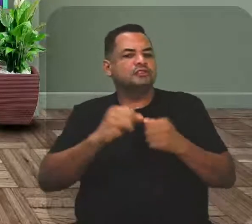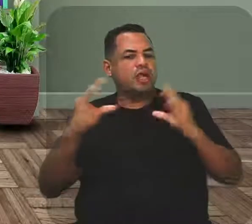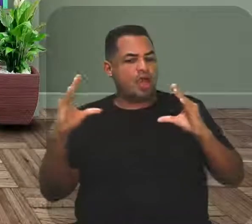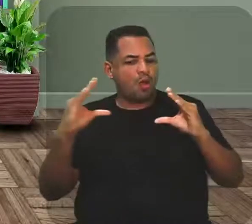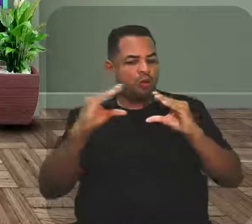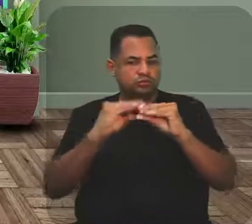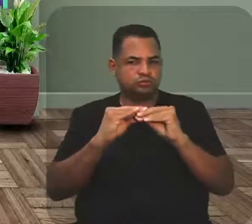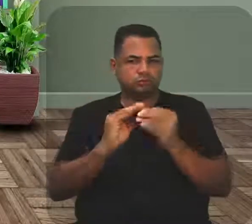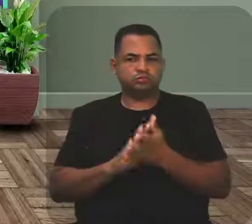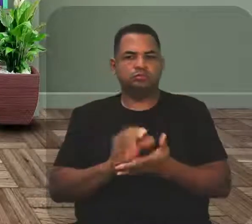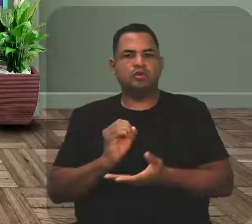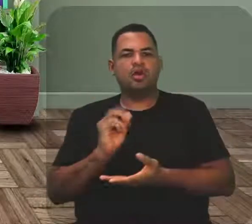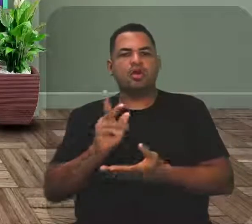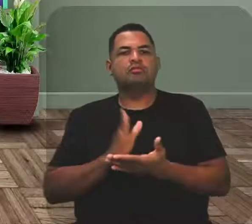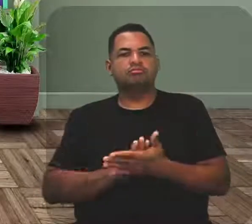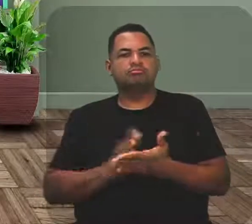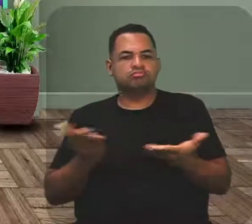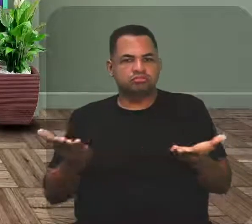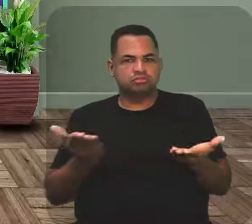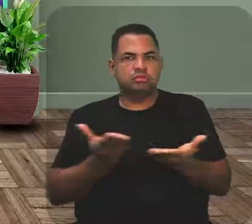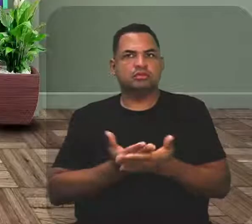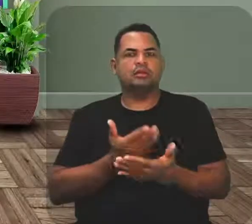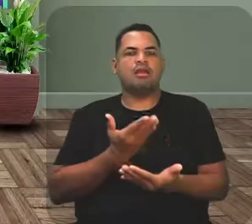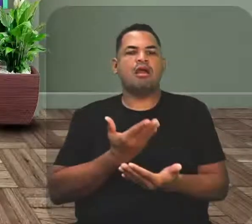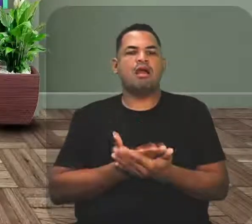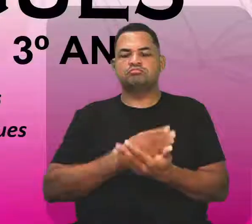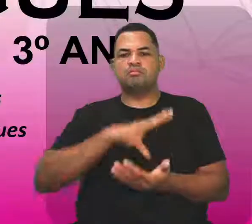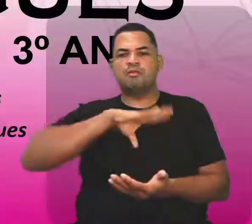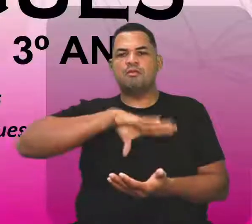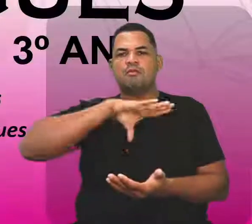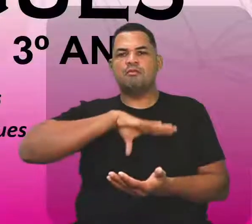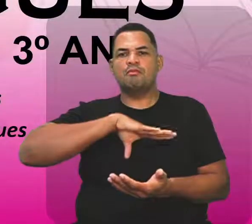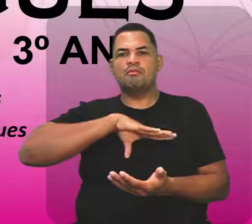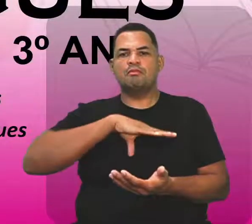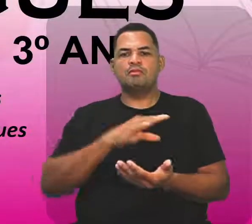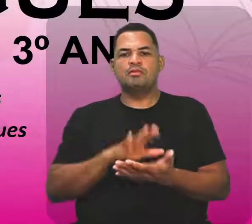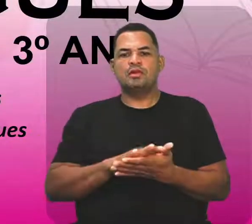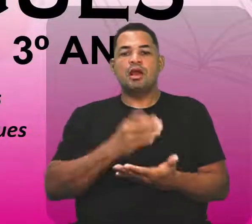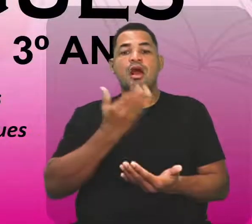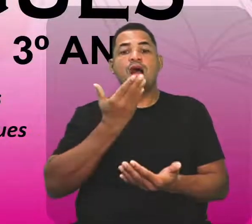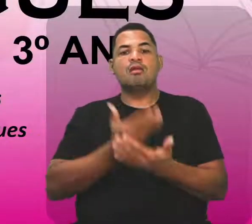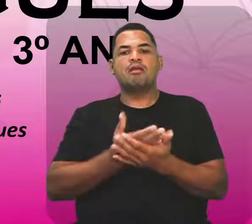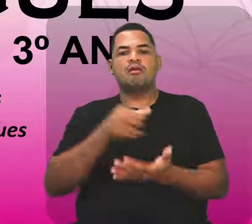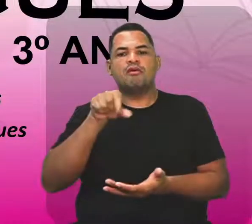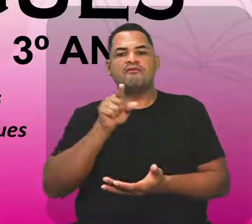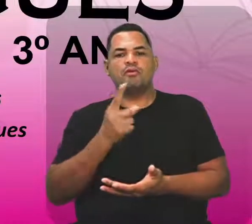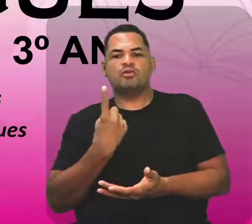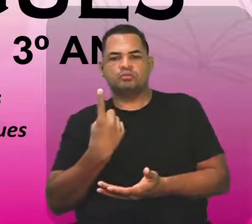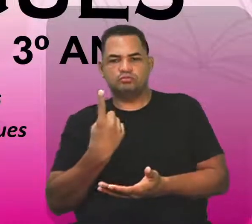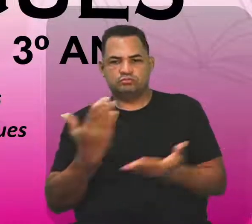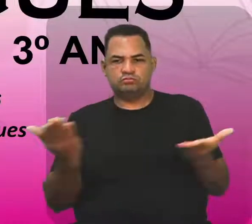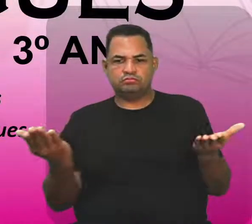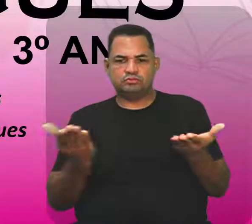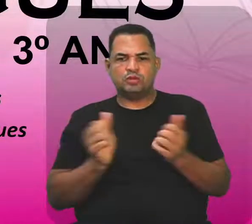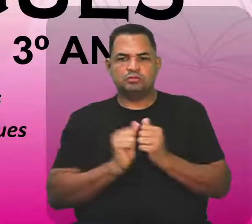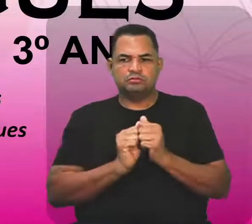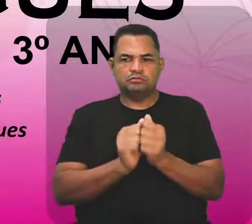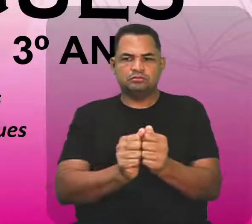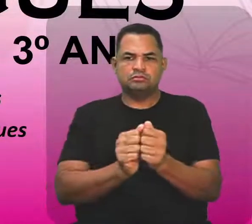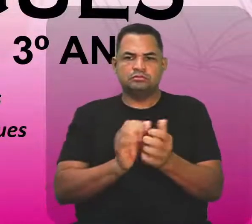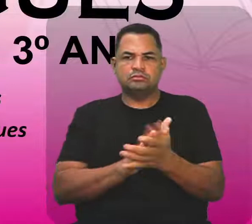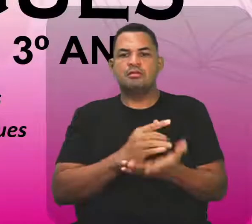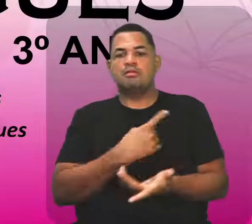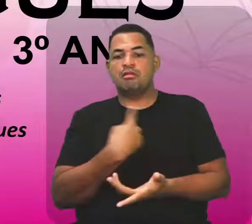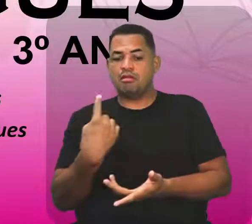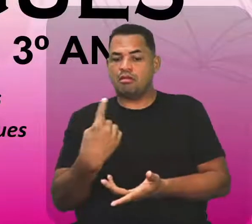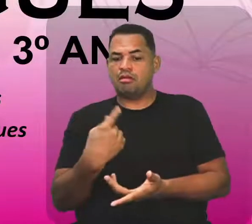resumo, beleza? Vamos junto então para mais esta aula 9.1. Aula 9.1, vamos juntos, eu,